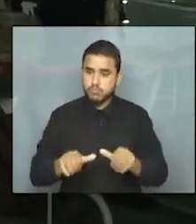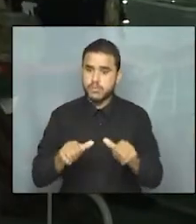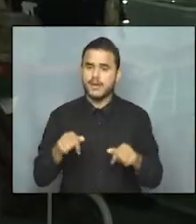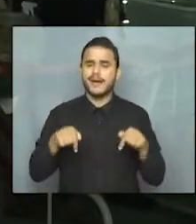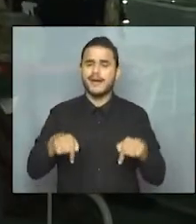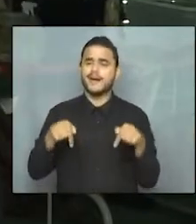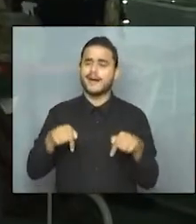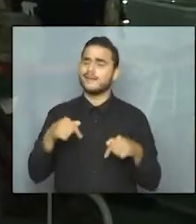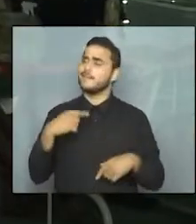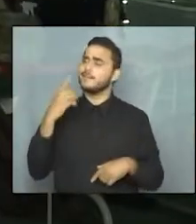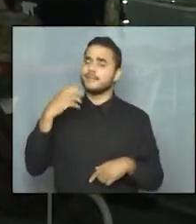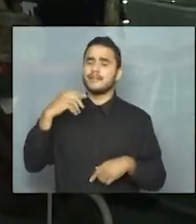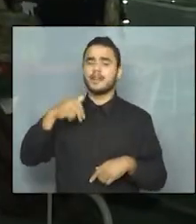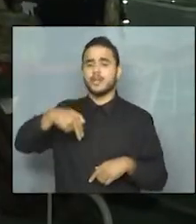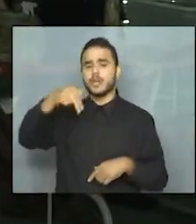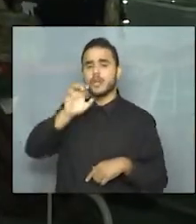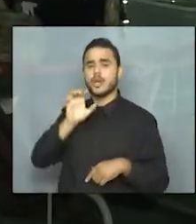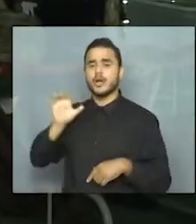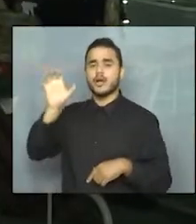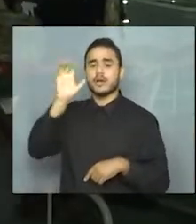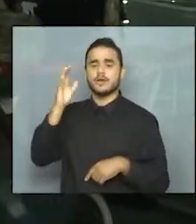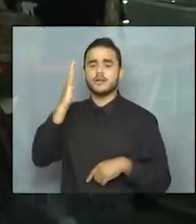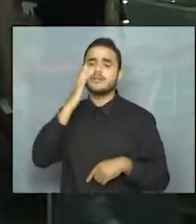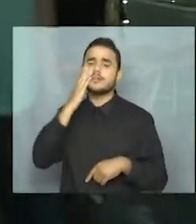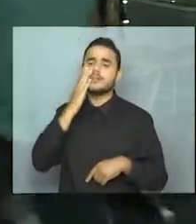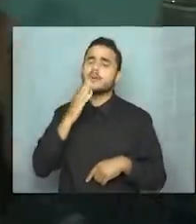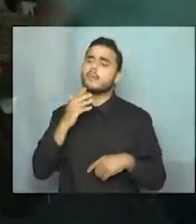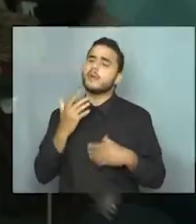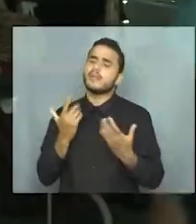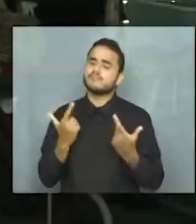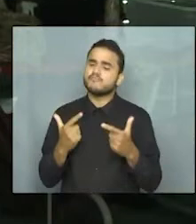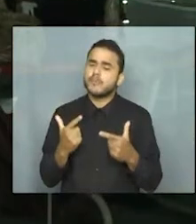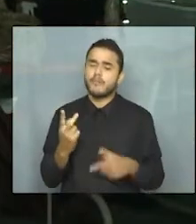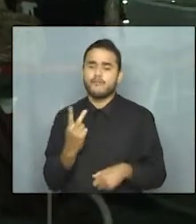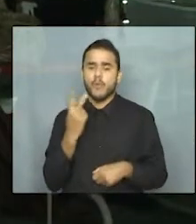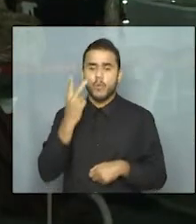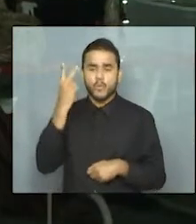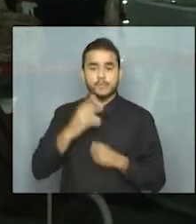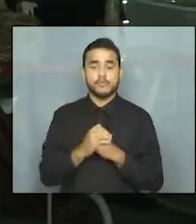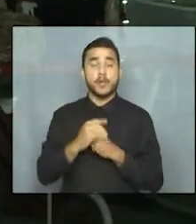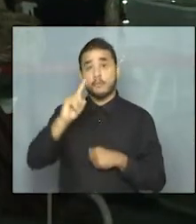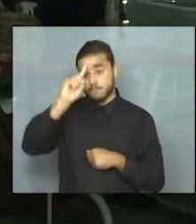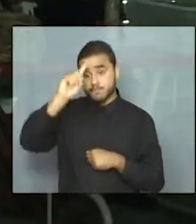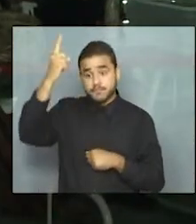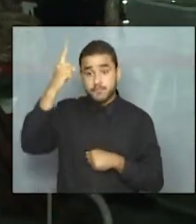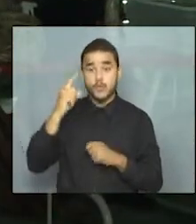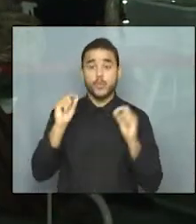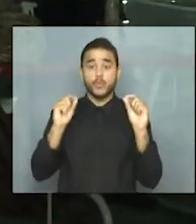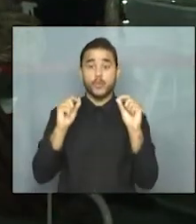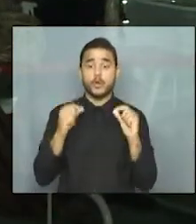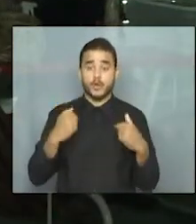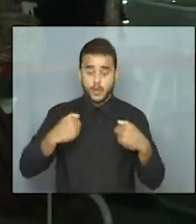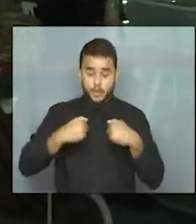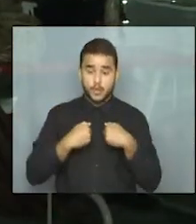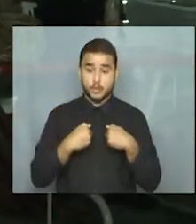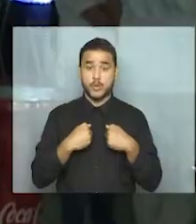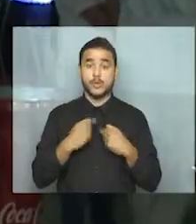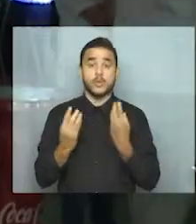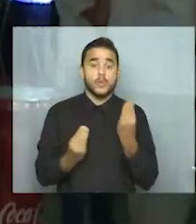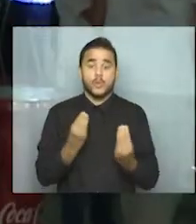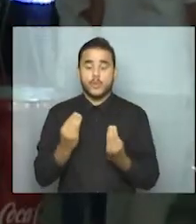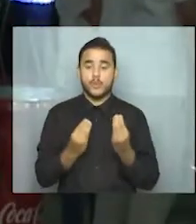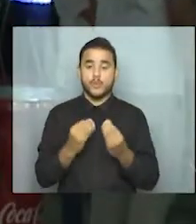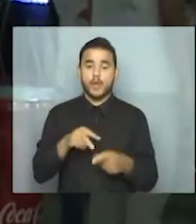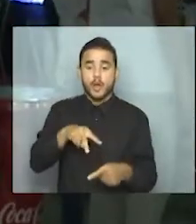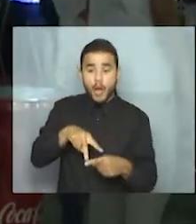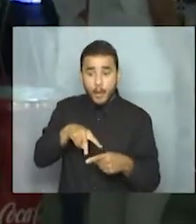tratado, digamos assim. E para levantar as imagens dos pizzaiolos, tive a ideia de fazer o que eu sei fazer de melhor, trabalhar na pizza. Vitor é